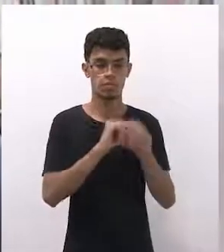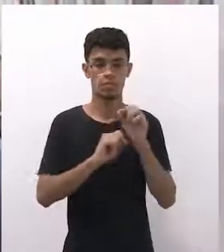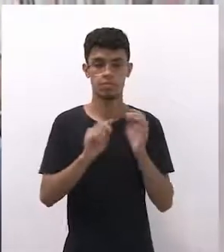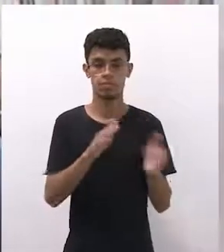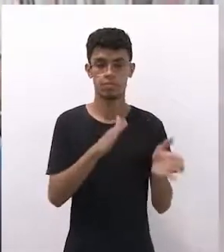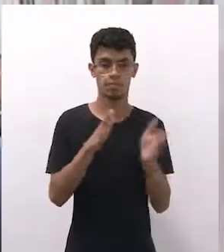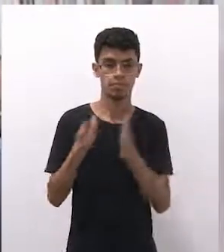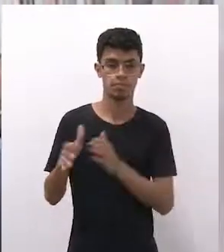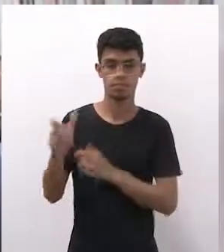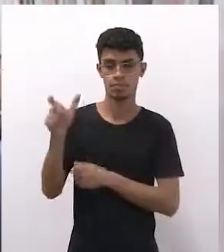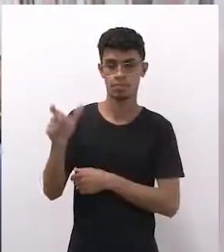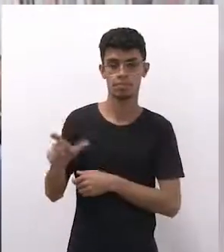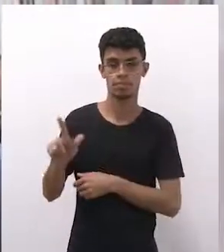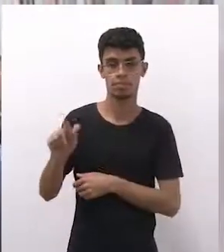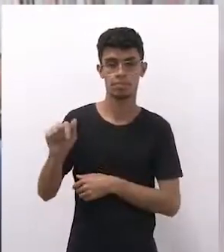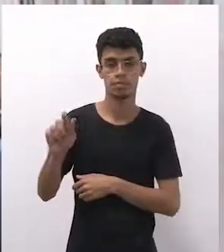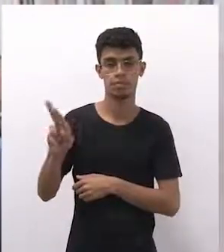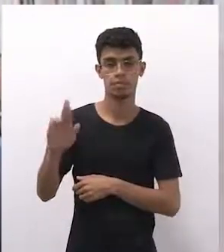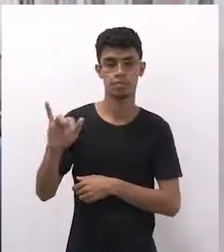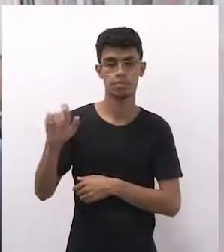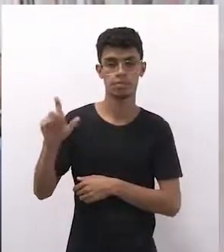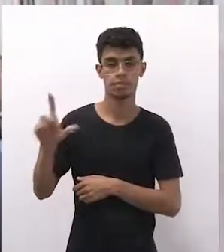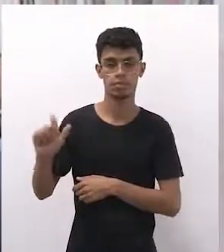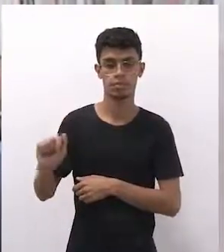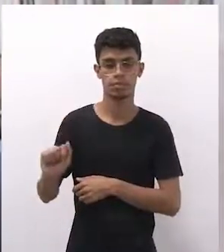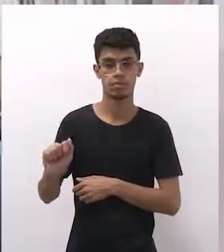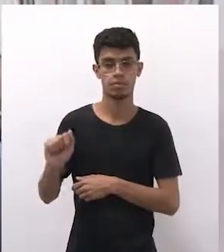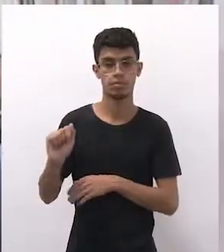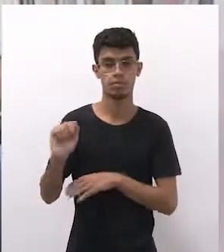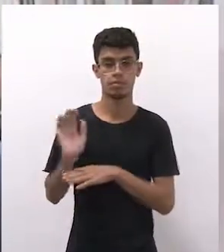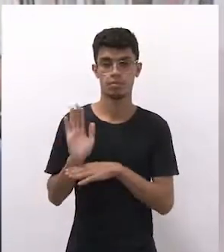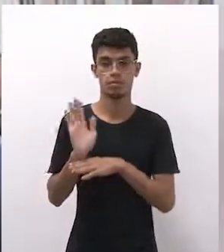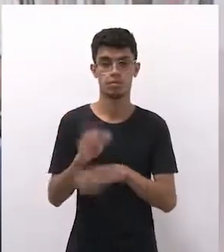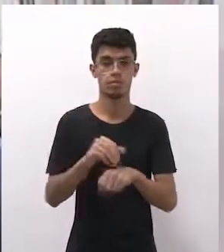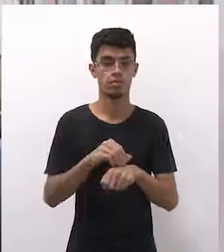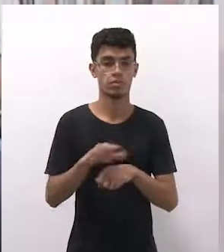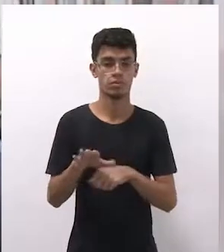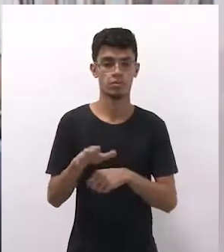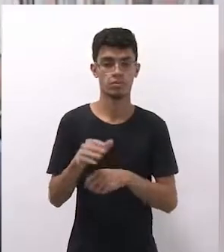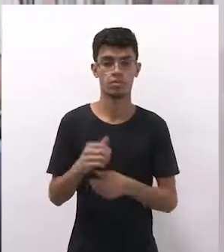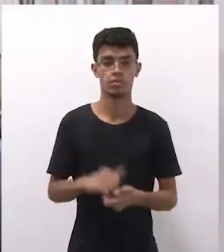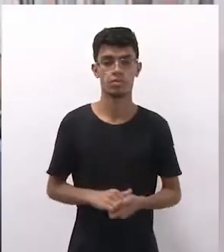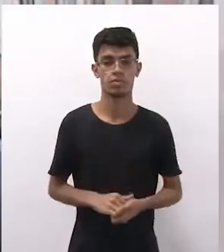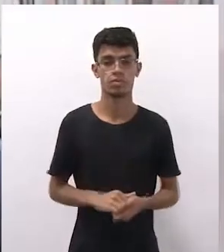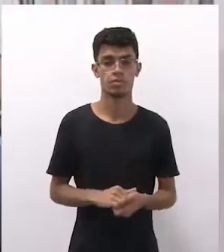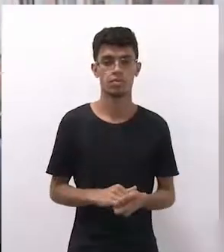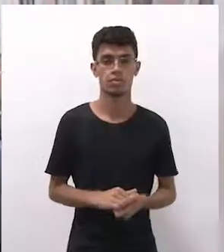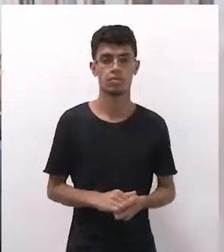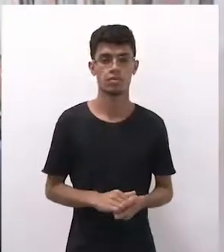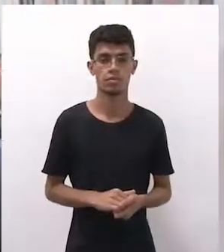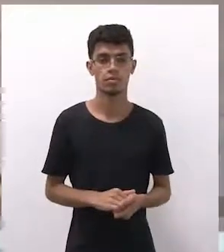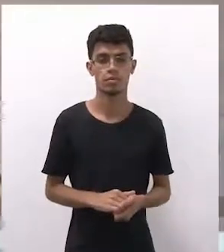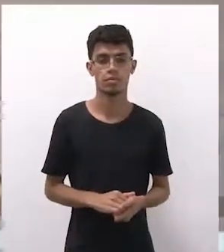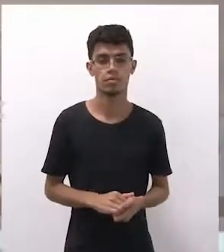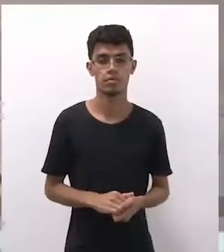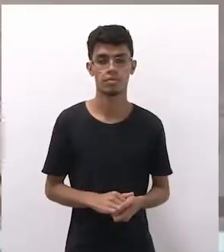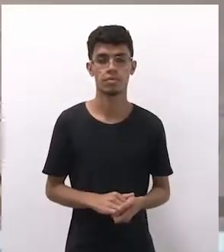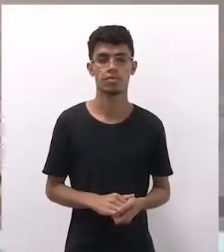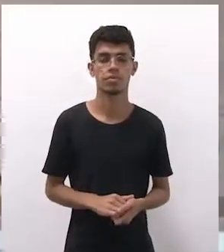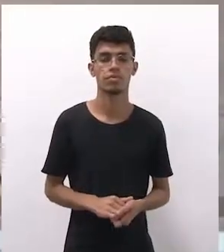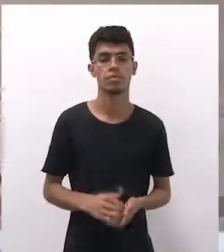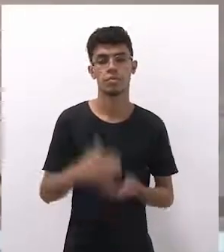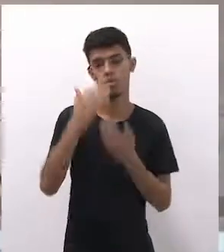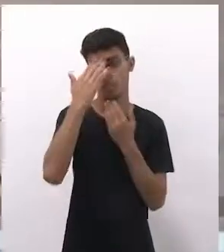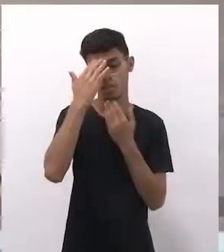passando também para a doutora Gabriela, que tão gentilmente nos atendeu, tá bom? Então, passo a palavra novamente. Tá ótimo, obrigada